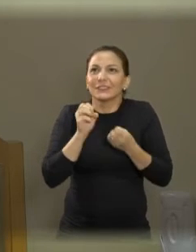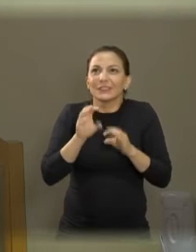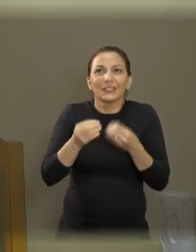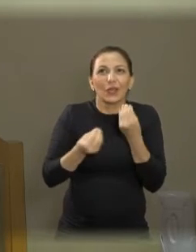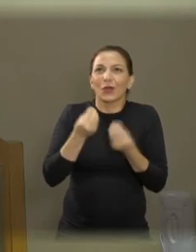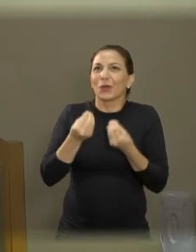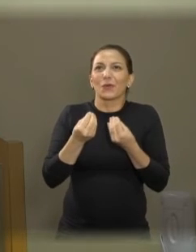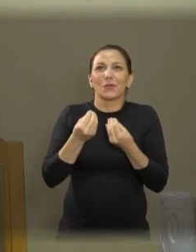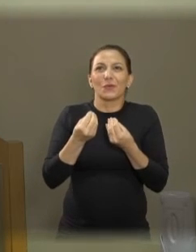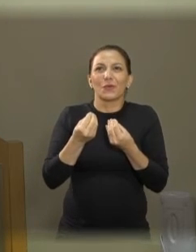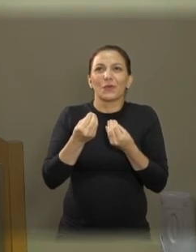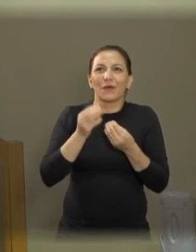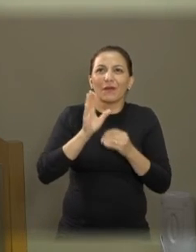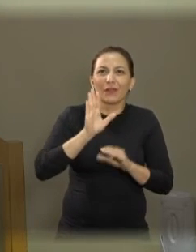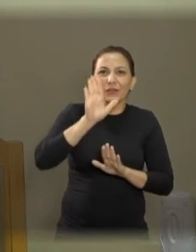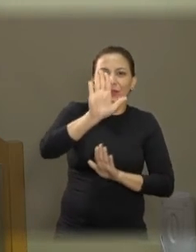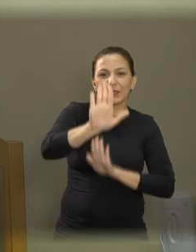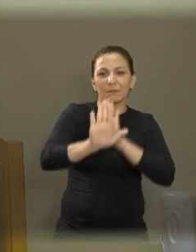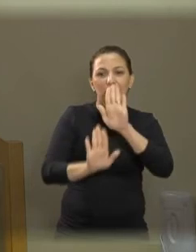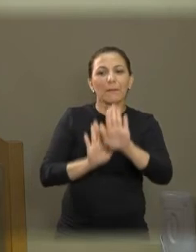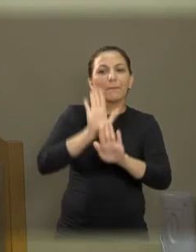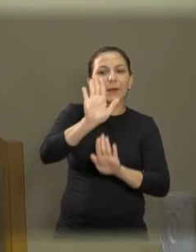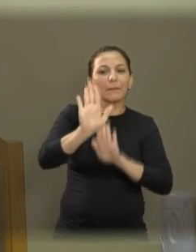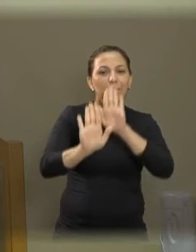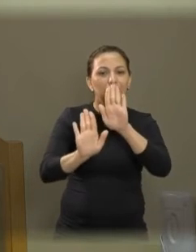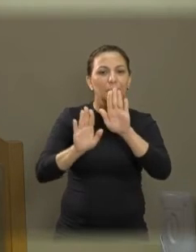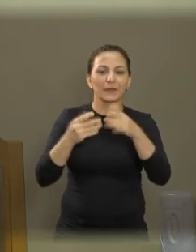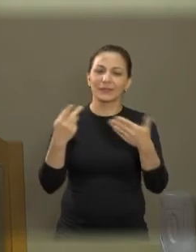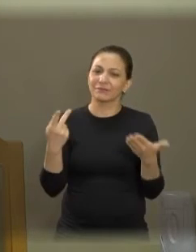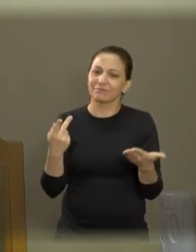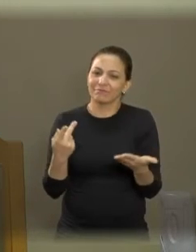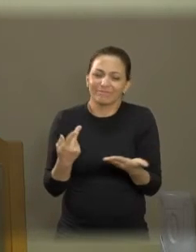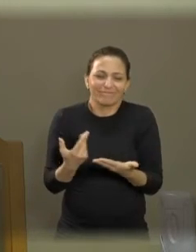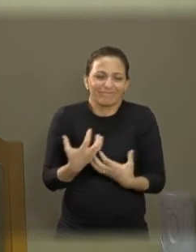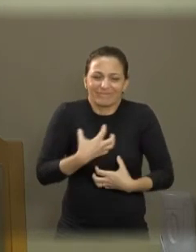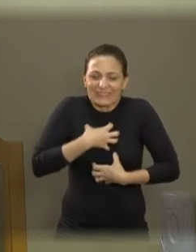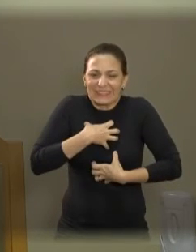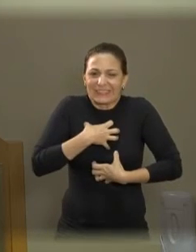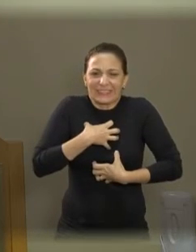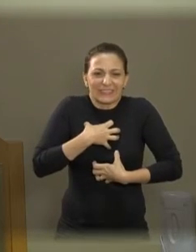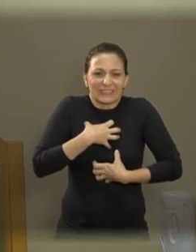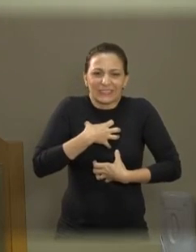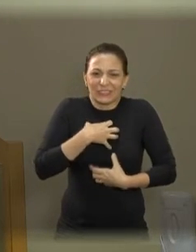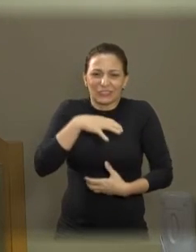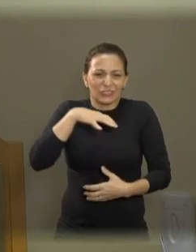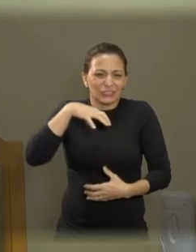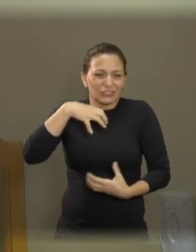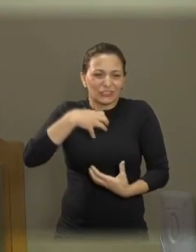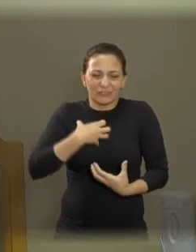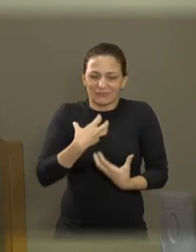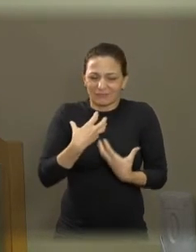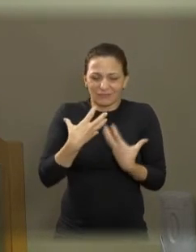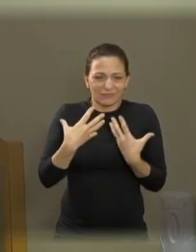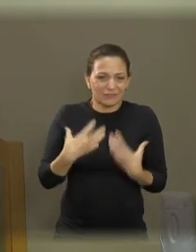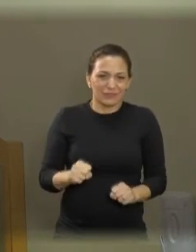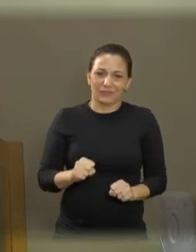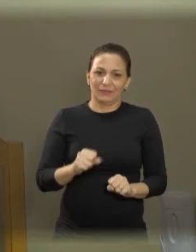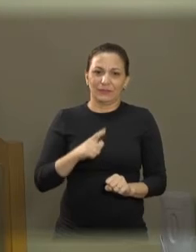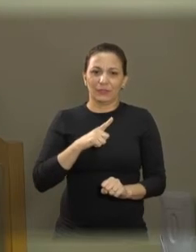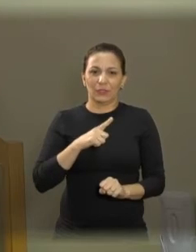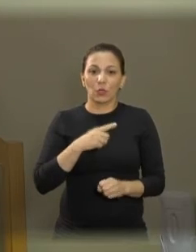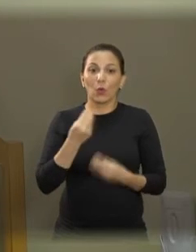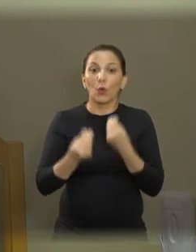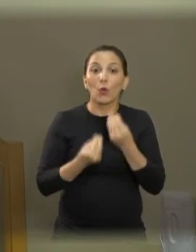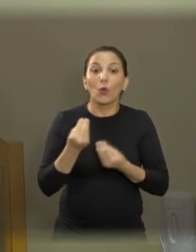Passar transparência? Não. Então eu fui encontrando formas de trabalhar a aula, como